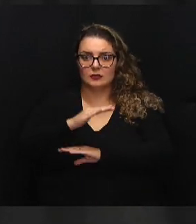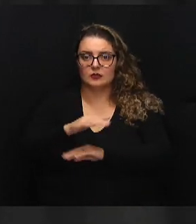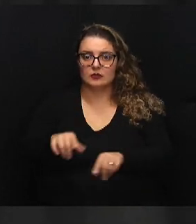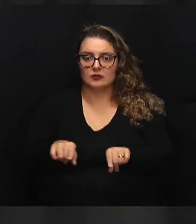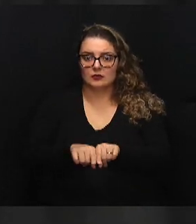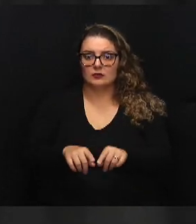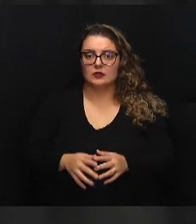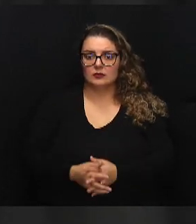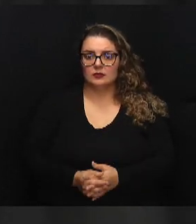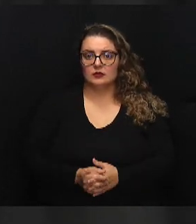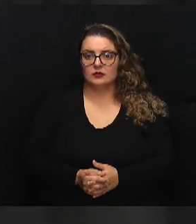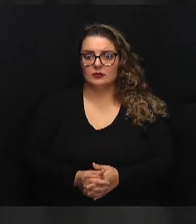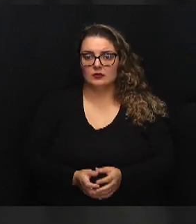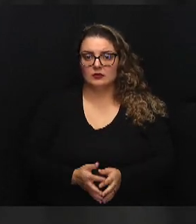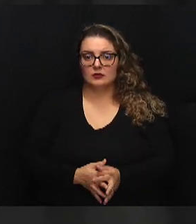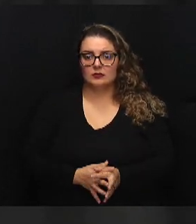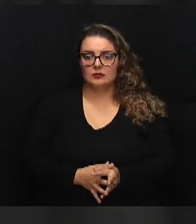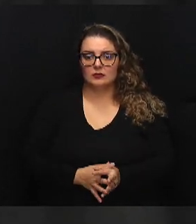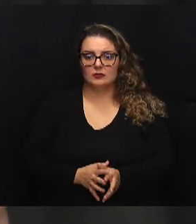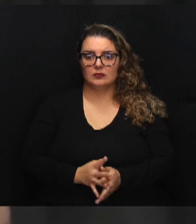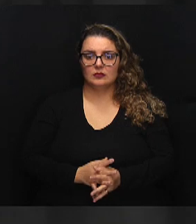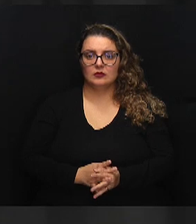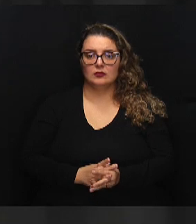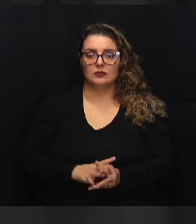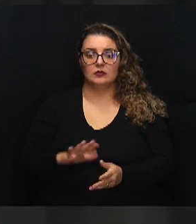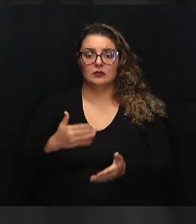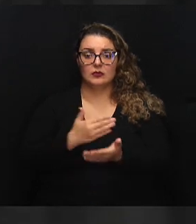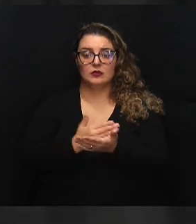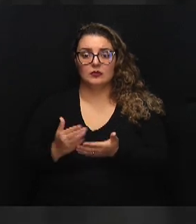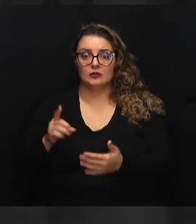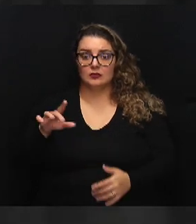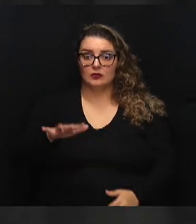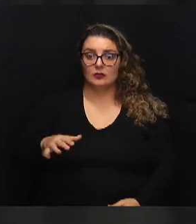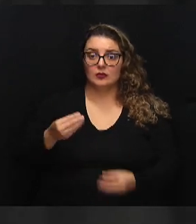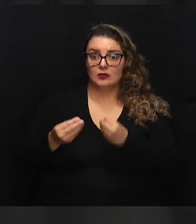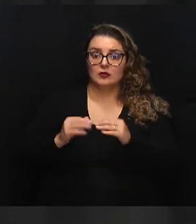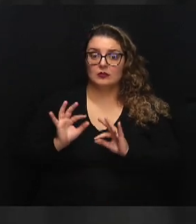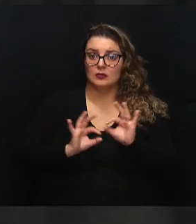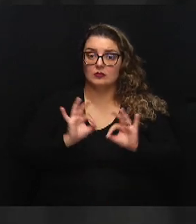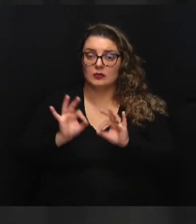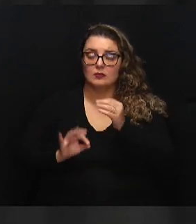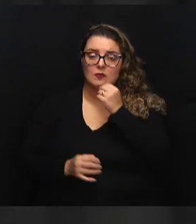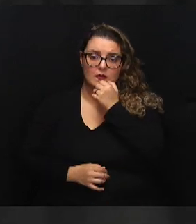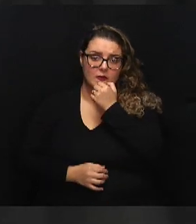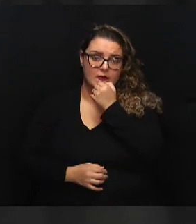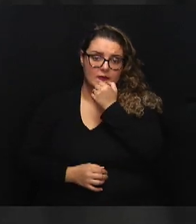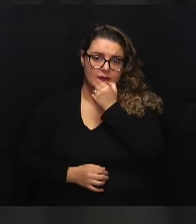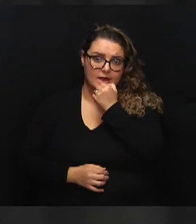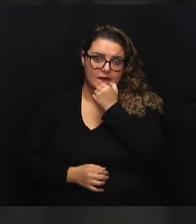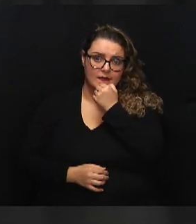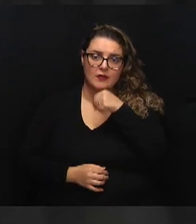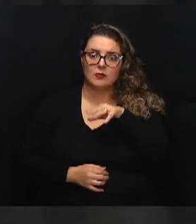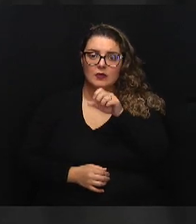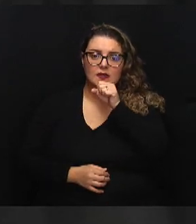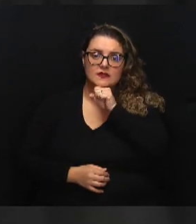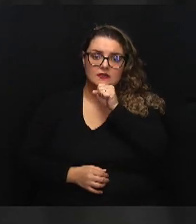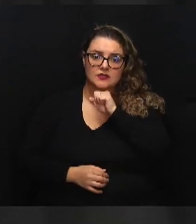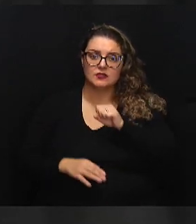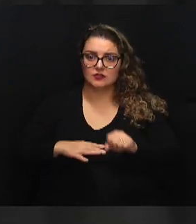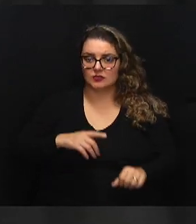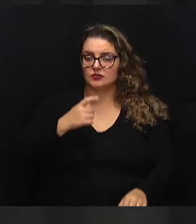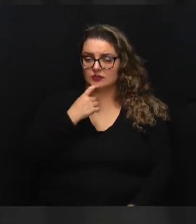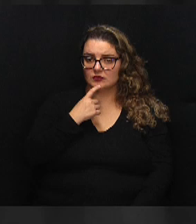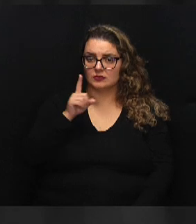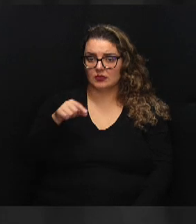Municipal. Quando começou o distrito, como é que ele foi formado, mas já é um distrito, um dos mais antigos de Campinas,